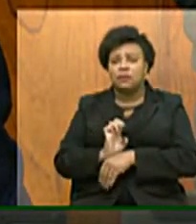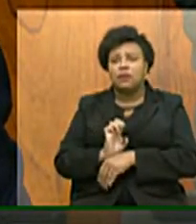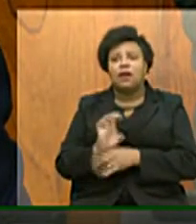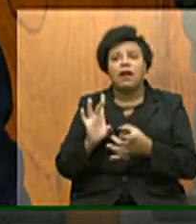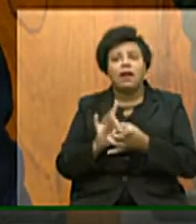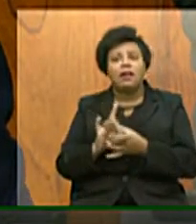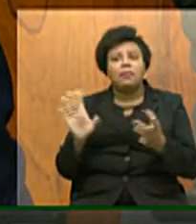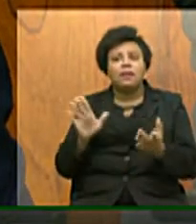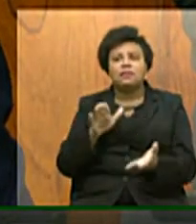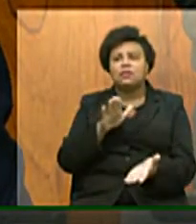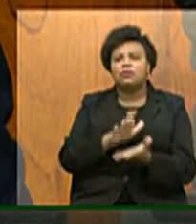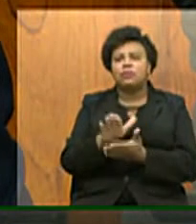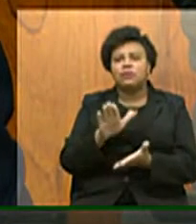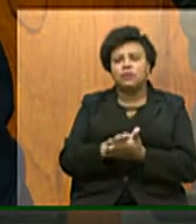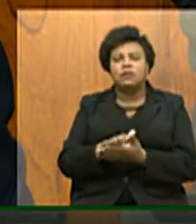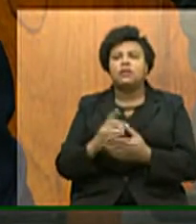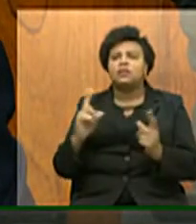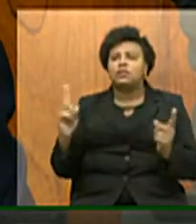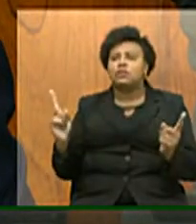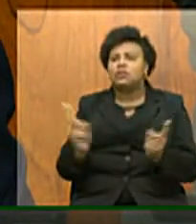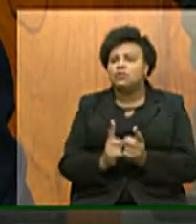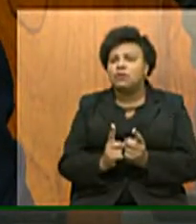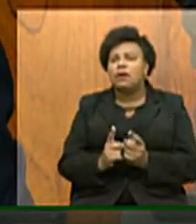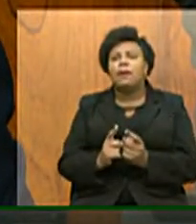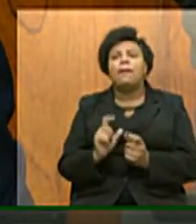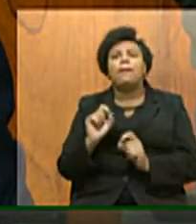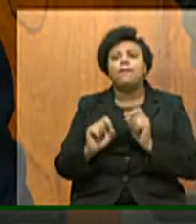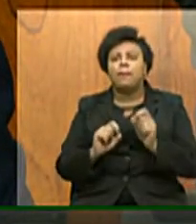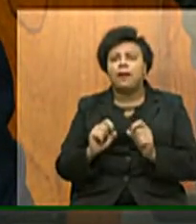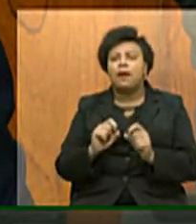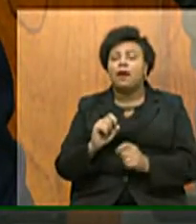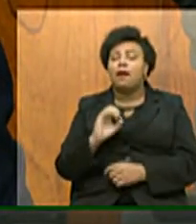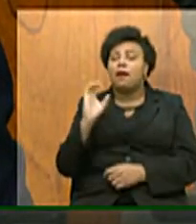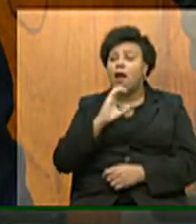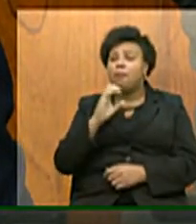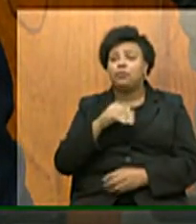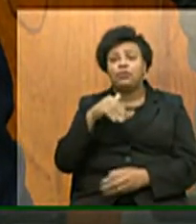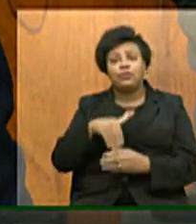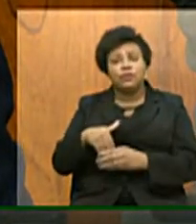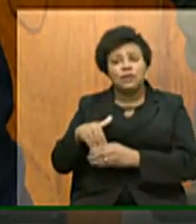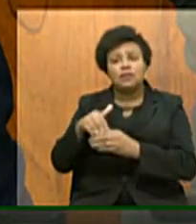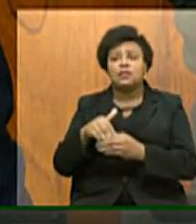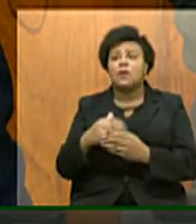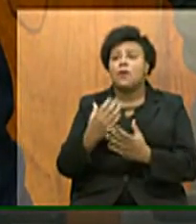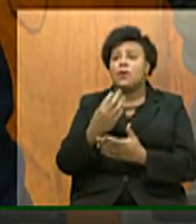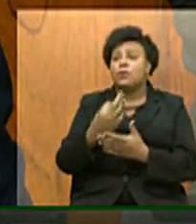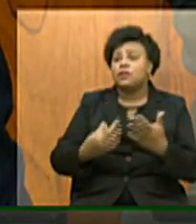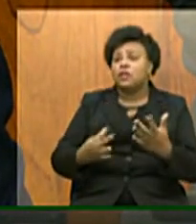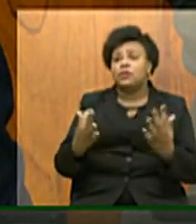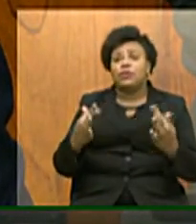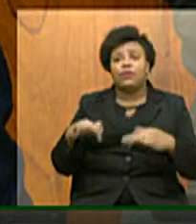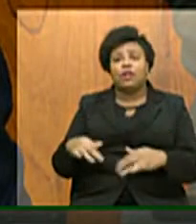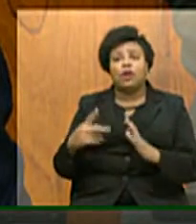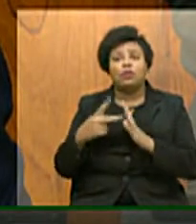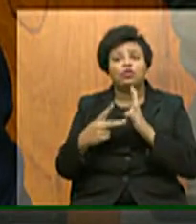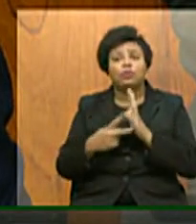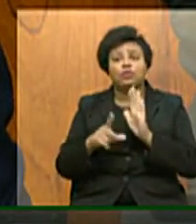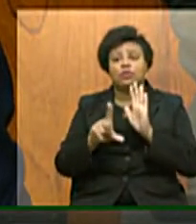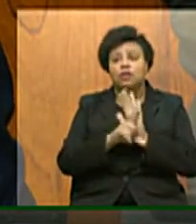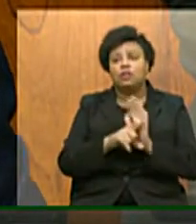a dispensa de publicação e interstício para a imediata votação da redação final dos projetos de